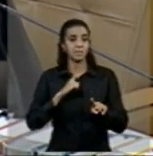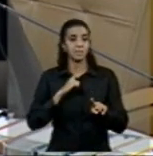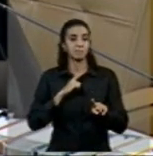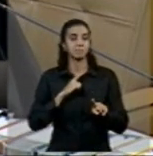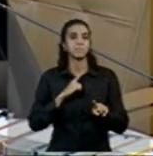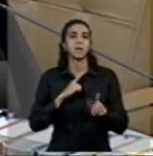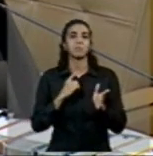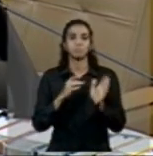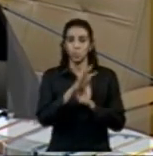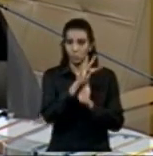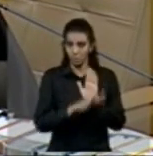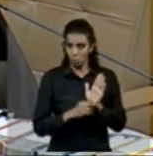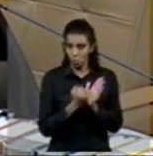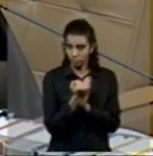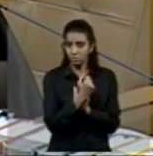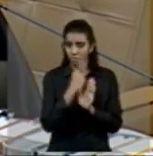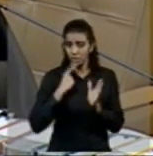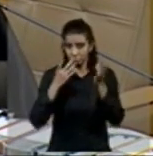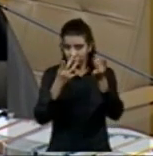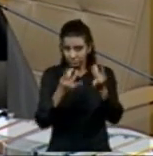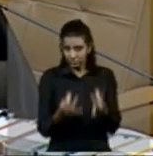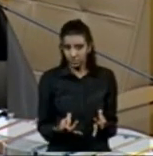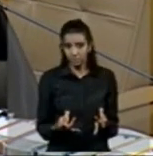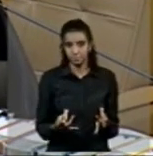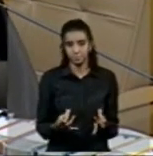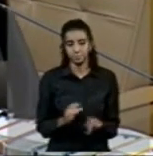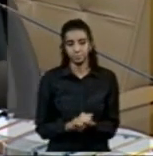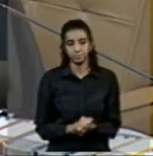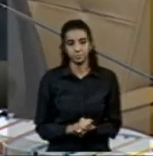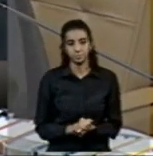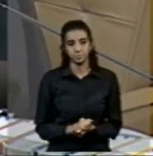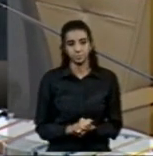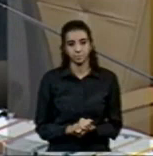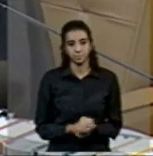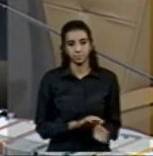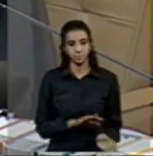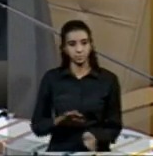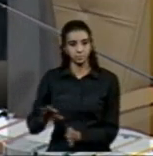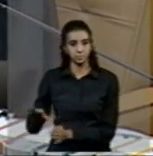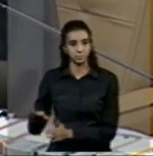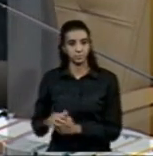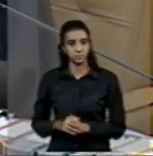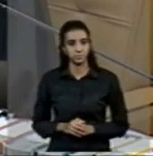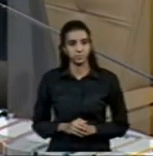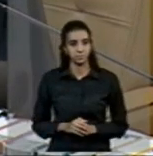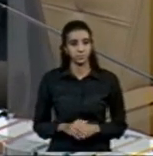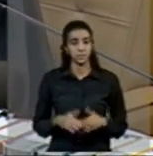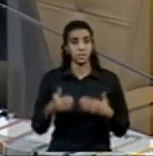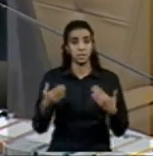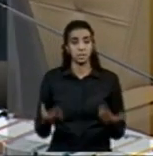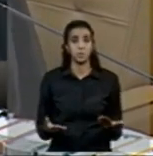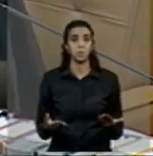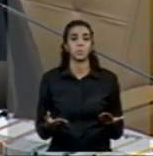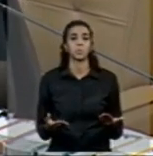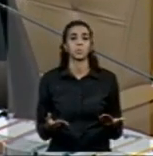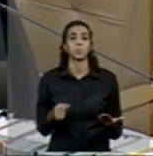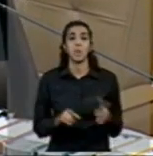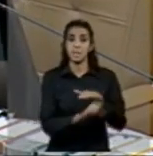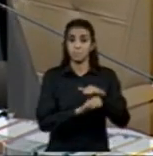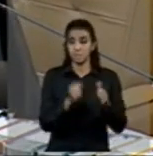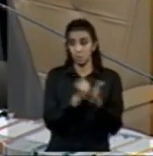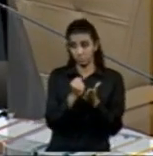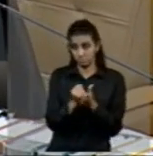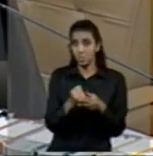do contrato de trabalho. Tal regulação pressuporia necessariamente a assunção dos riscos pelo exercente do poder